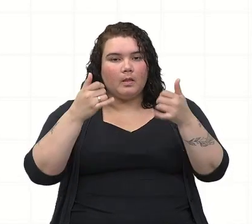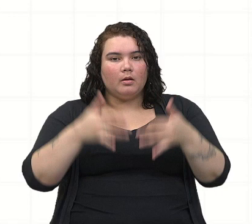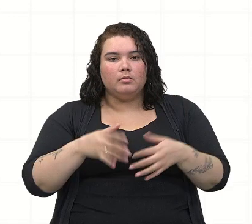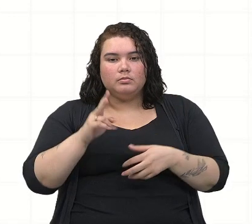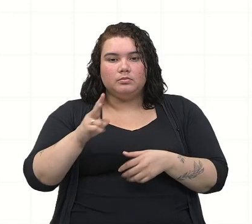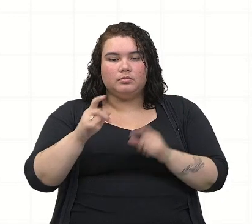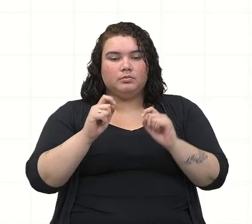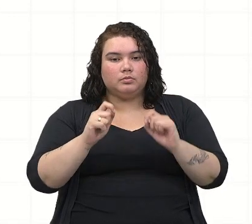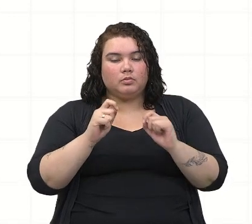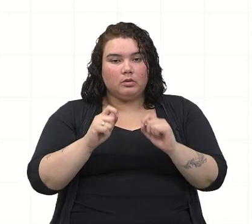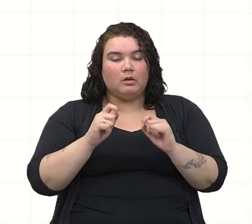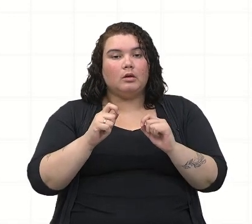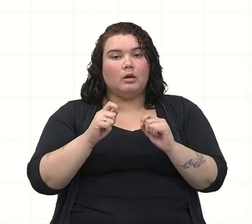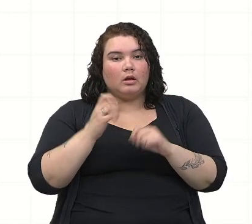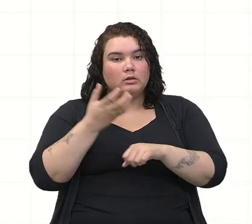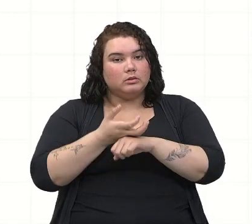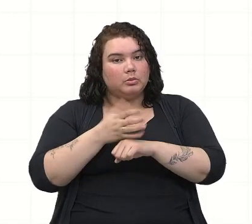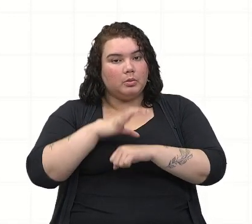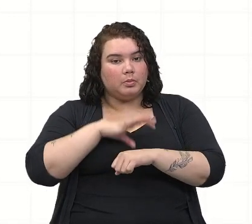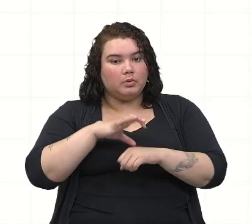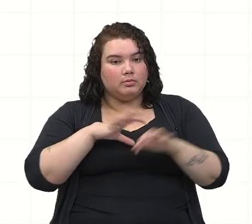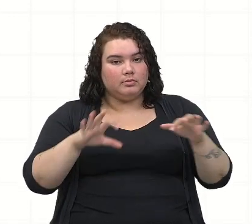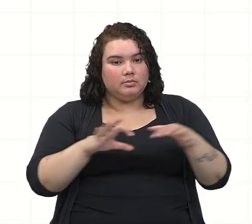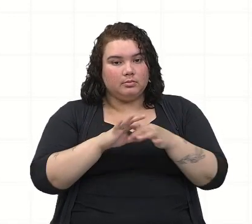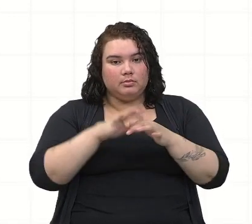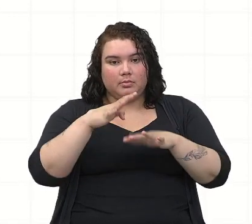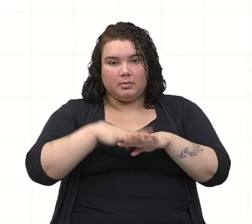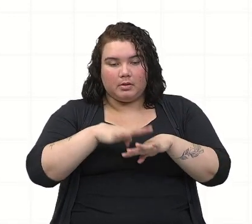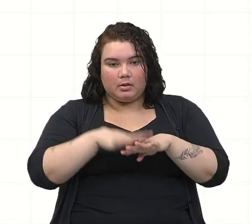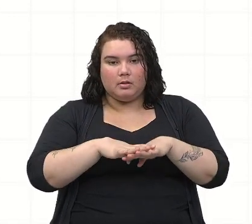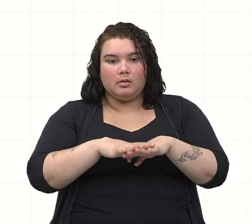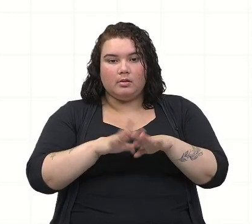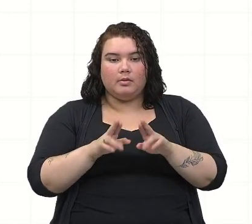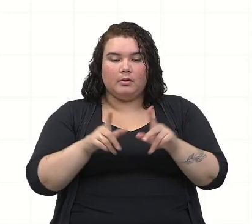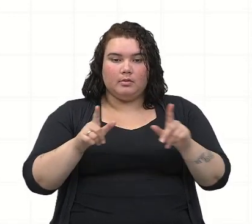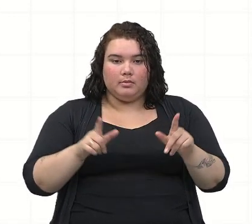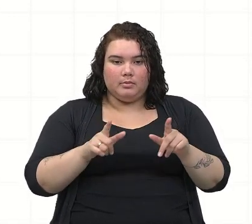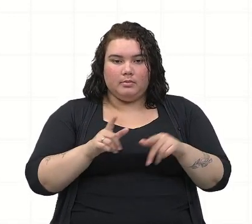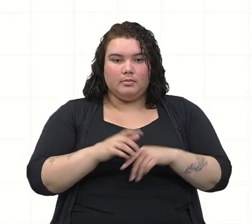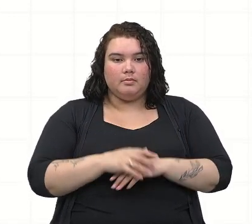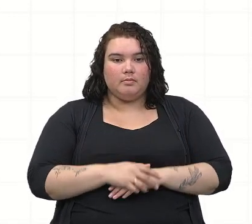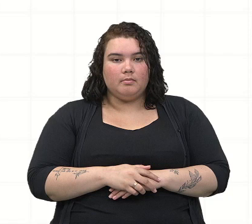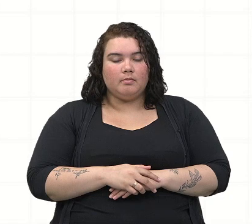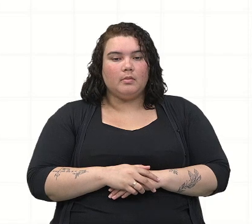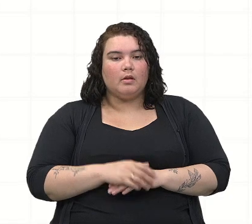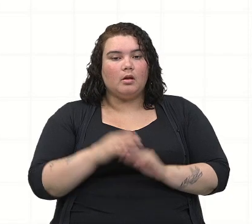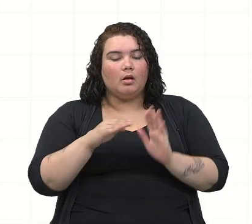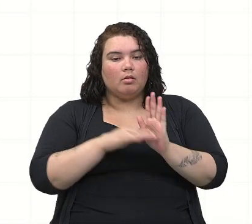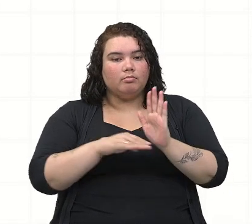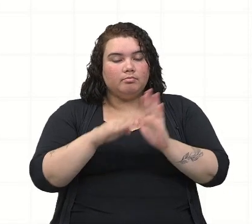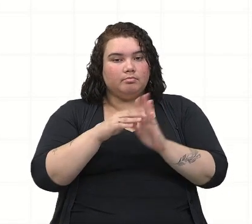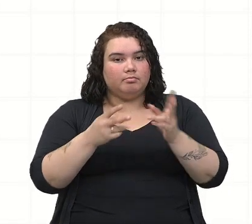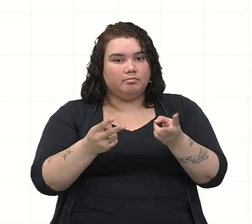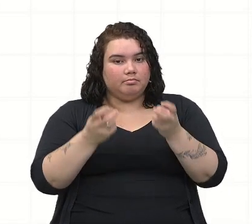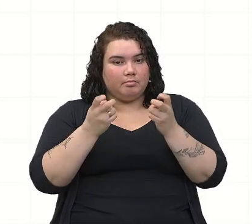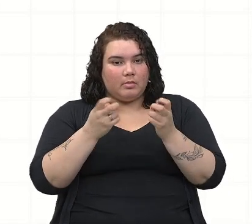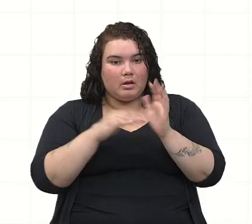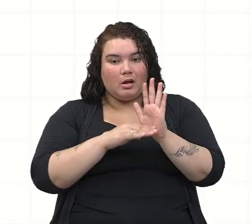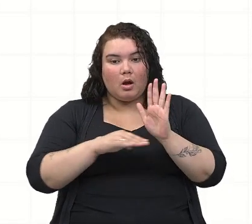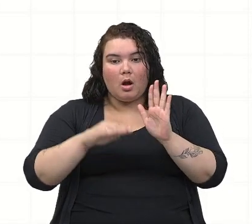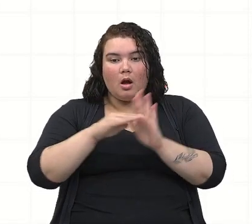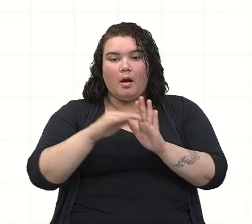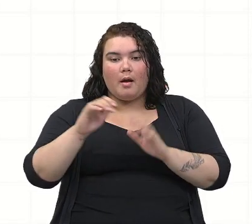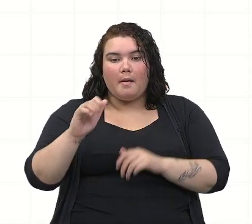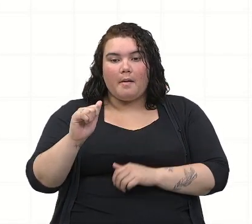língua portuguesa e a linguagem matemática, né? De cara, quando nós falamos em